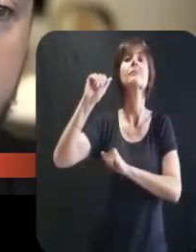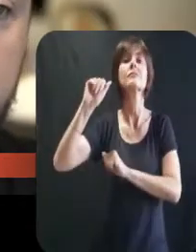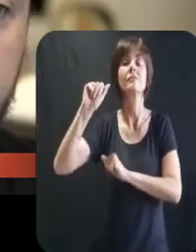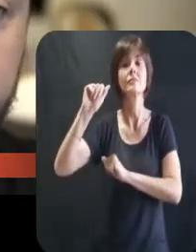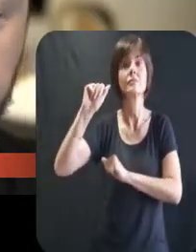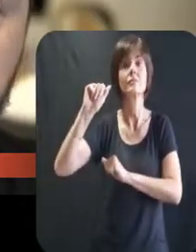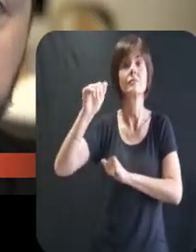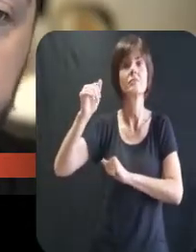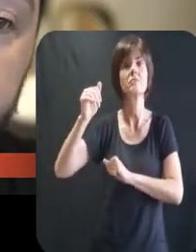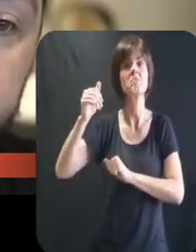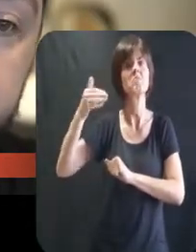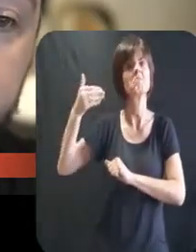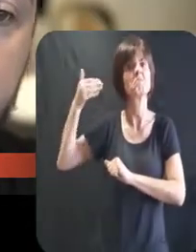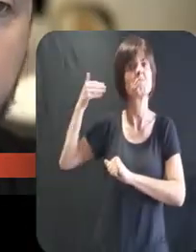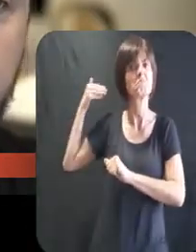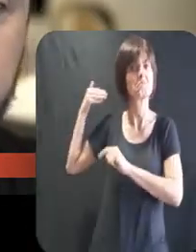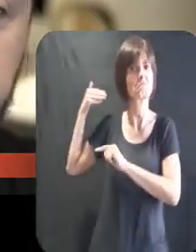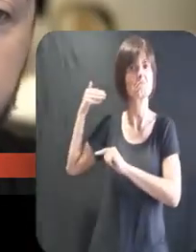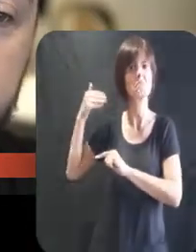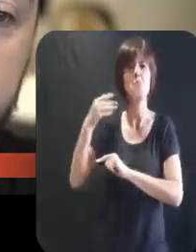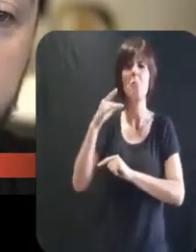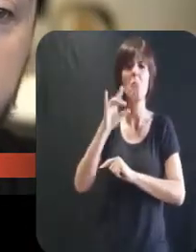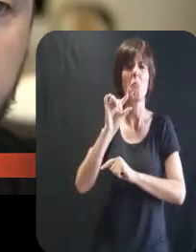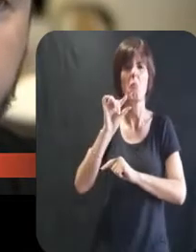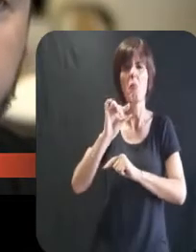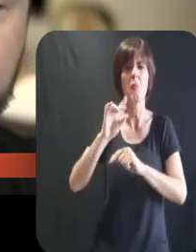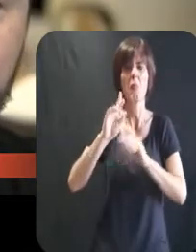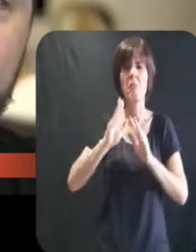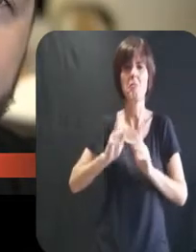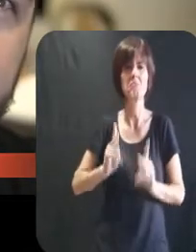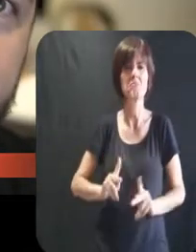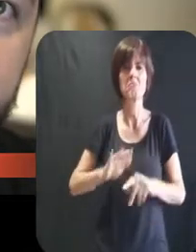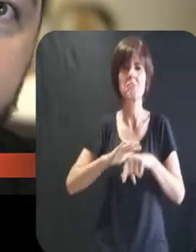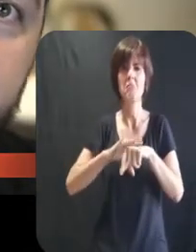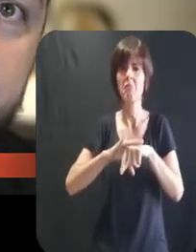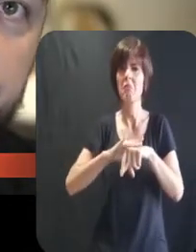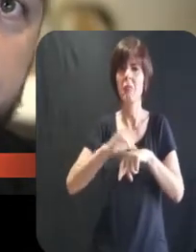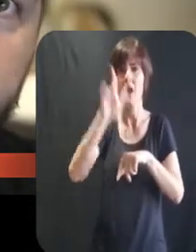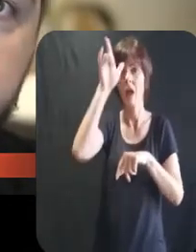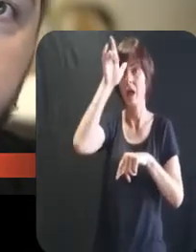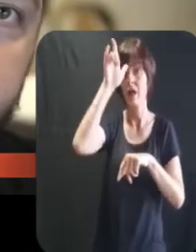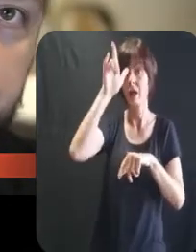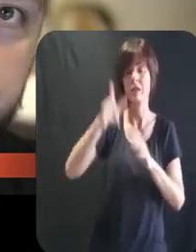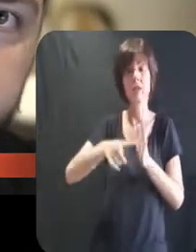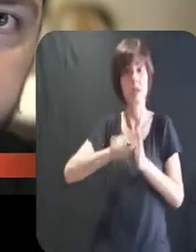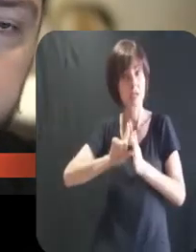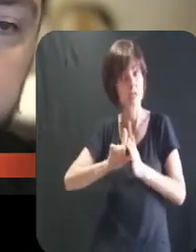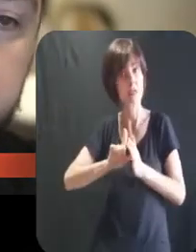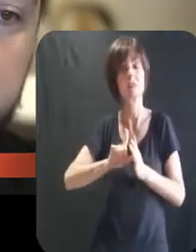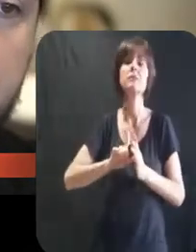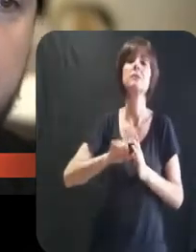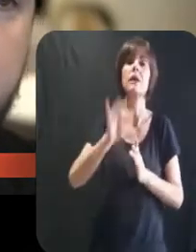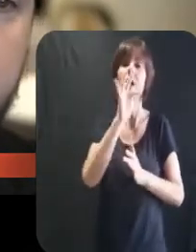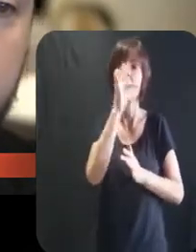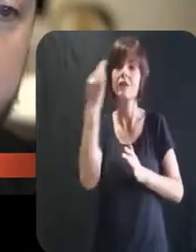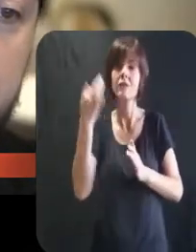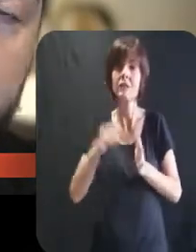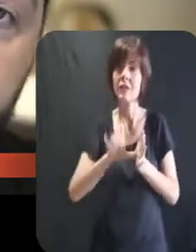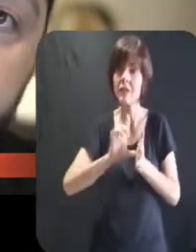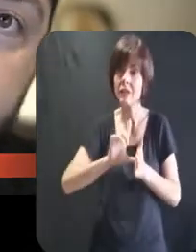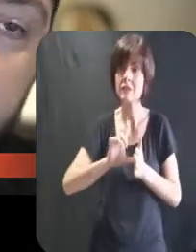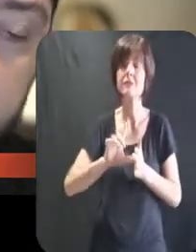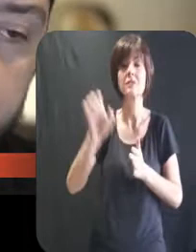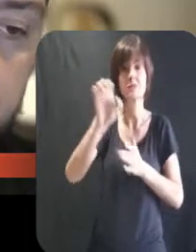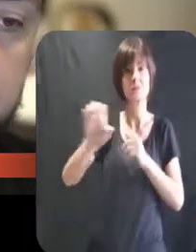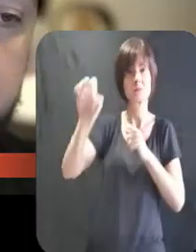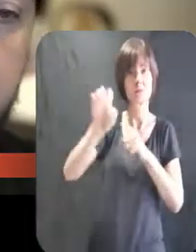vocês, que é o exemplo da Espanha. A Espanha estava lá atrás, eles tinham poucos casos novos por dia. A Alemanha